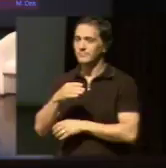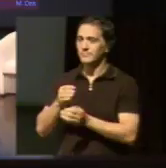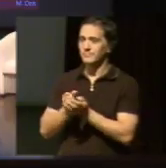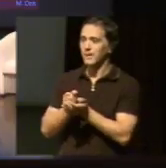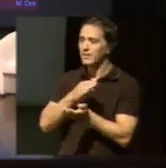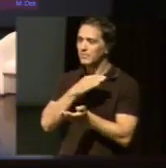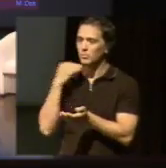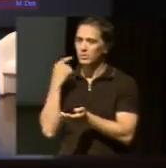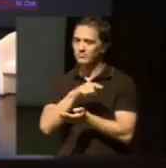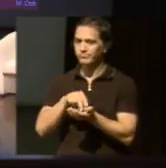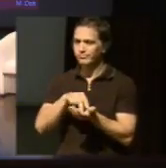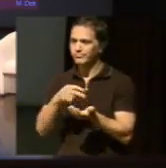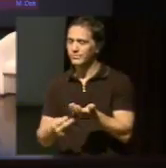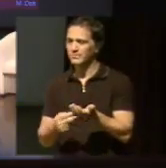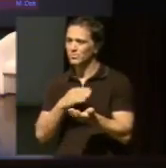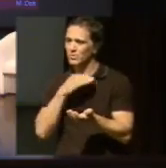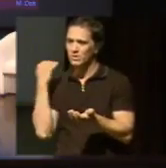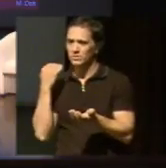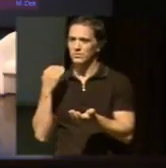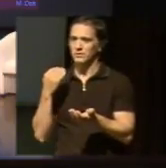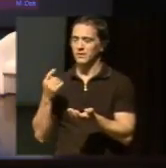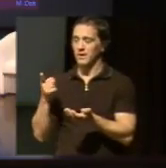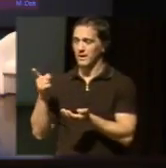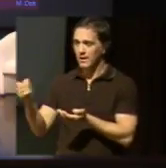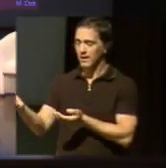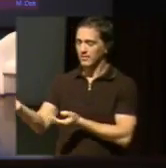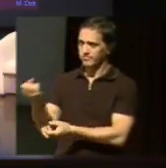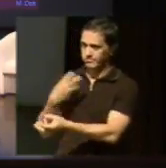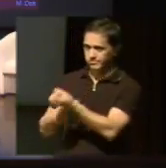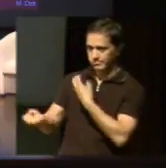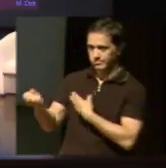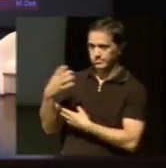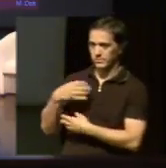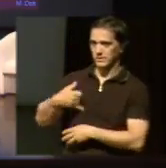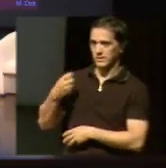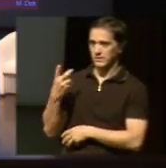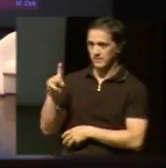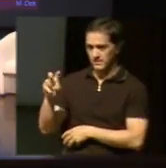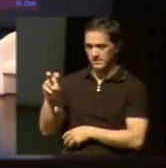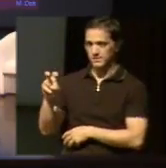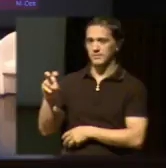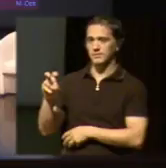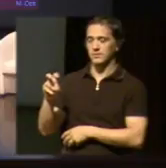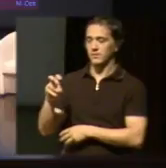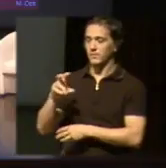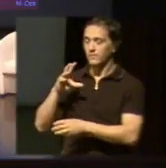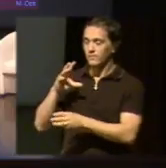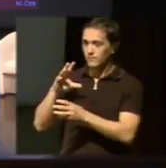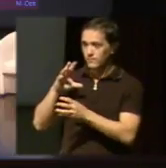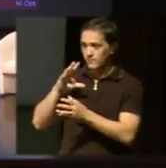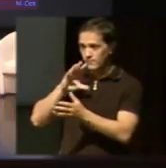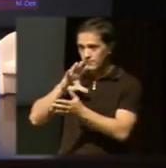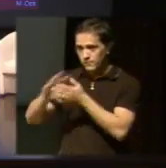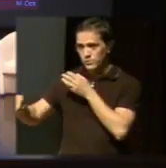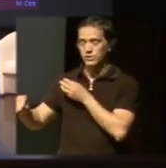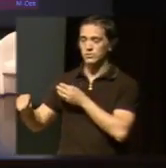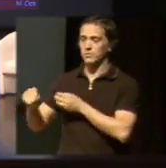barco. Ela conta para ele que ela, com 15 anos, teve que fugir com a mãe na Segunda